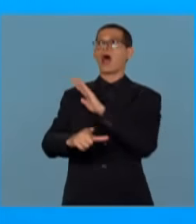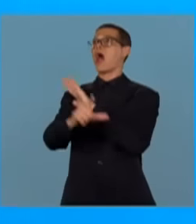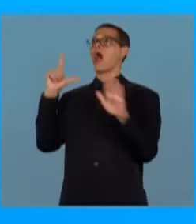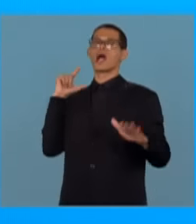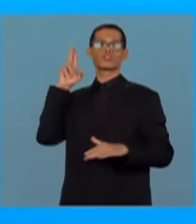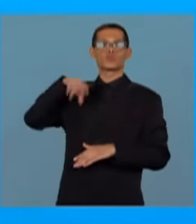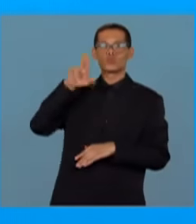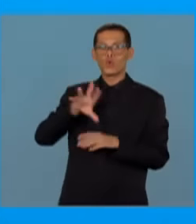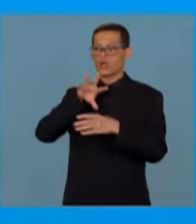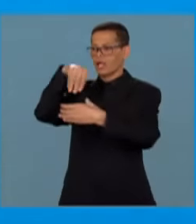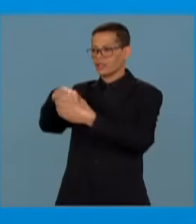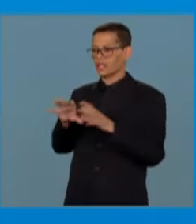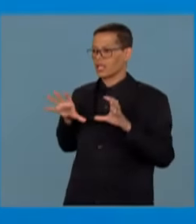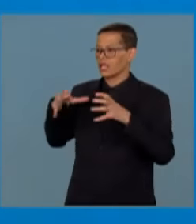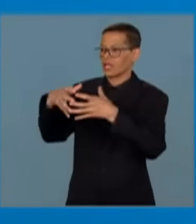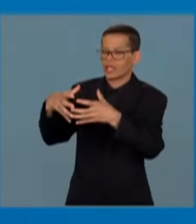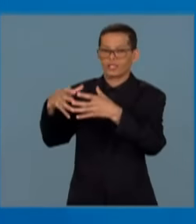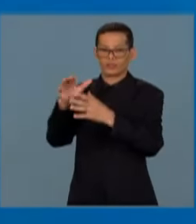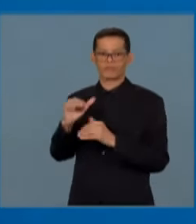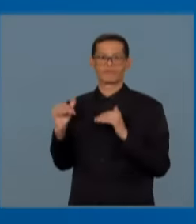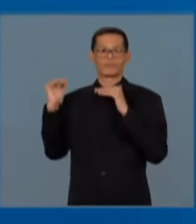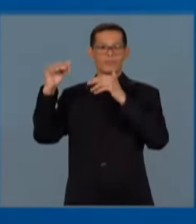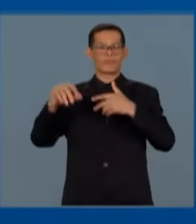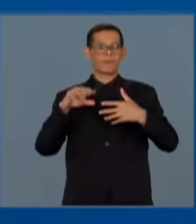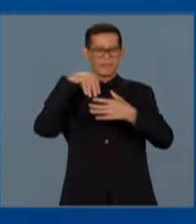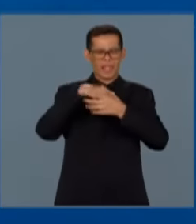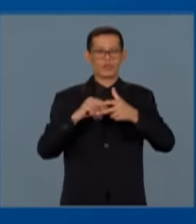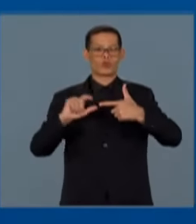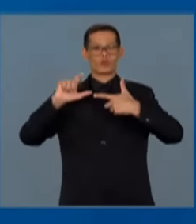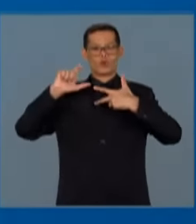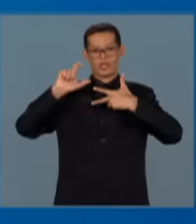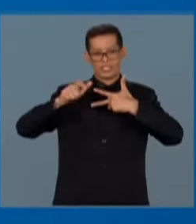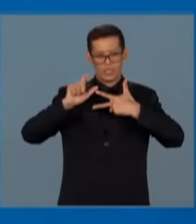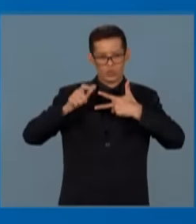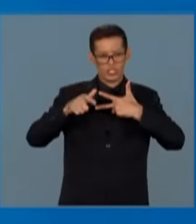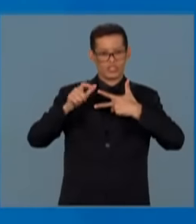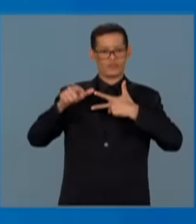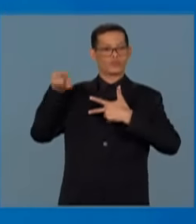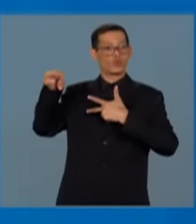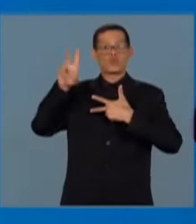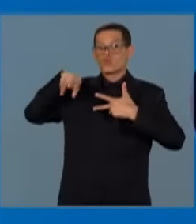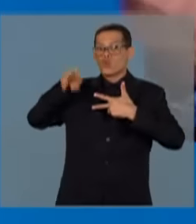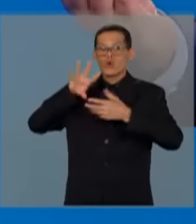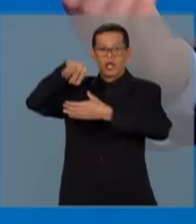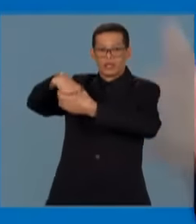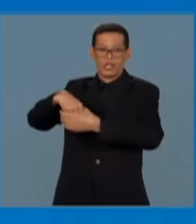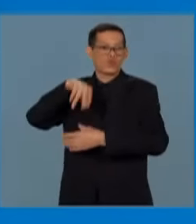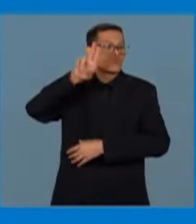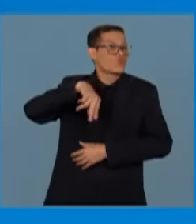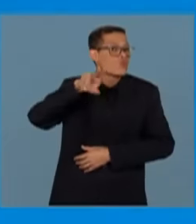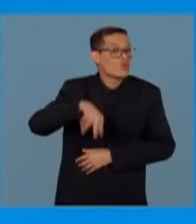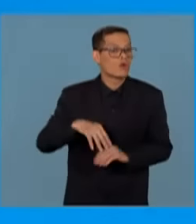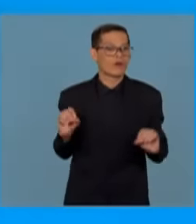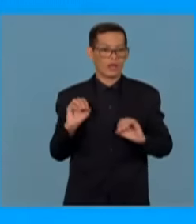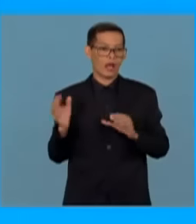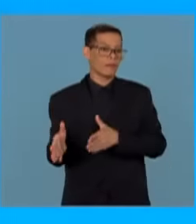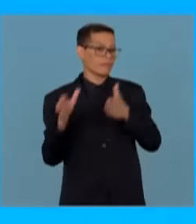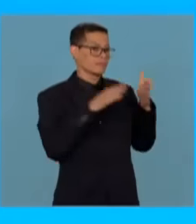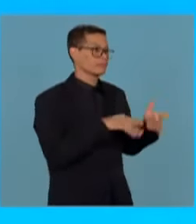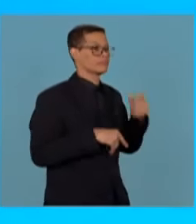executivo então é importante a gente dizer que isso não é condição Aliás a experiência do meu